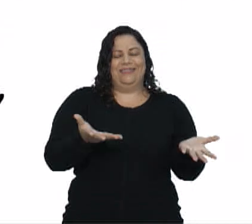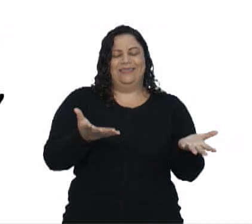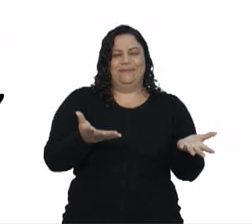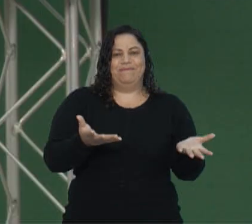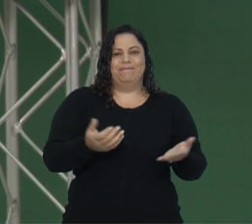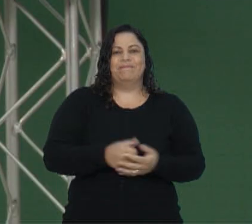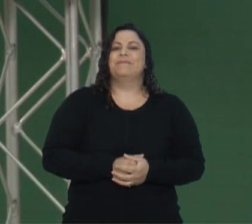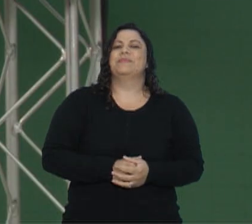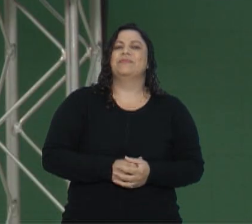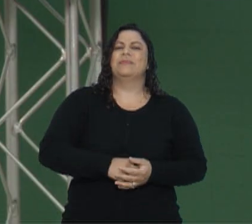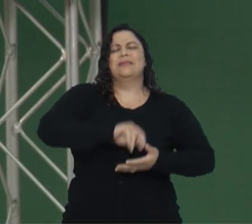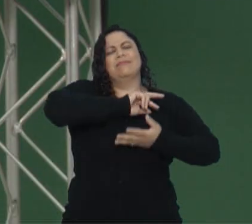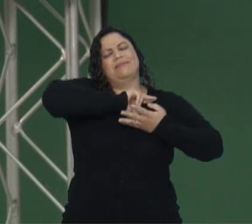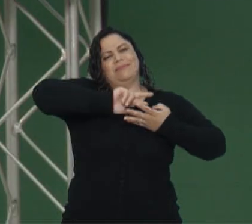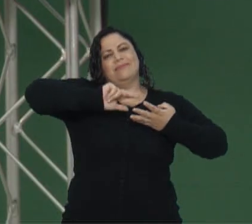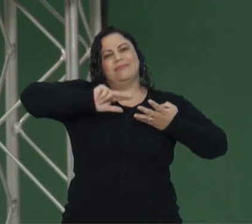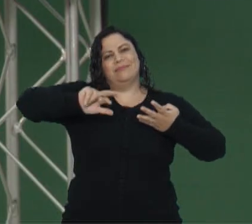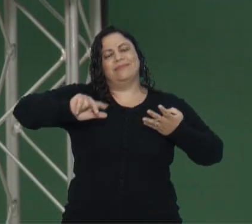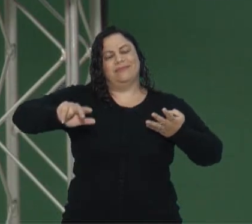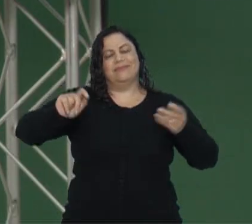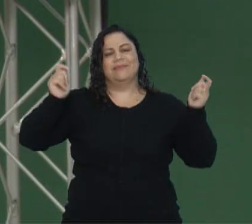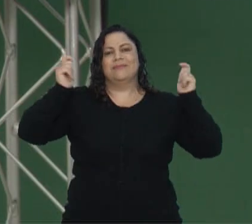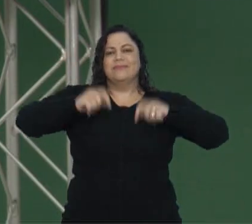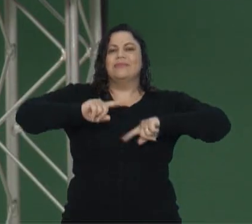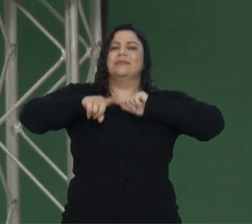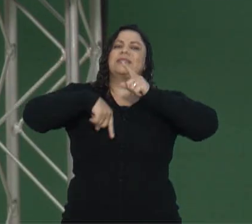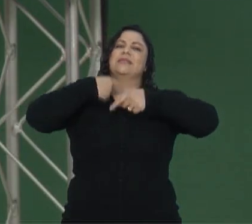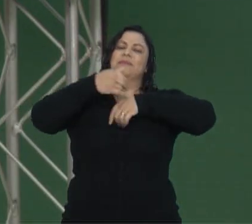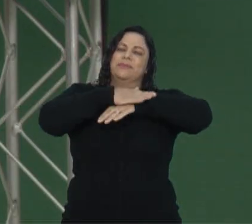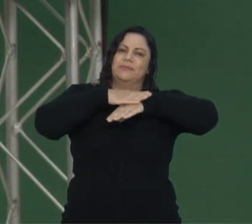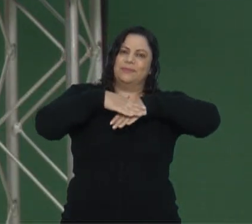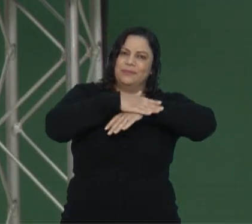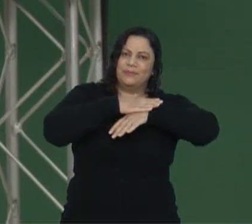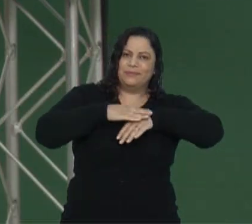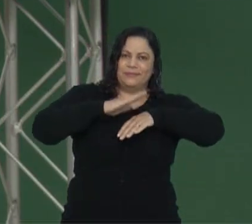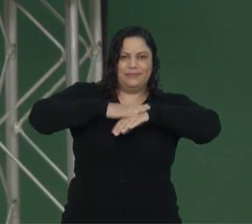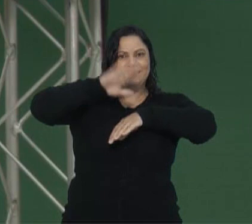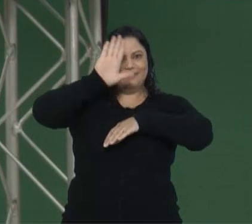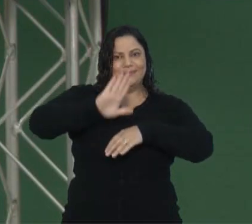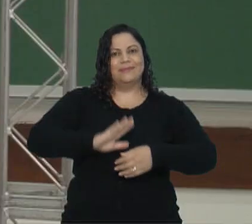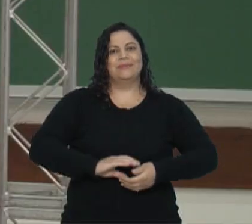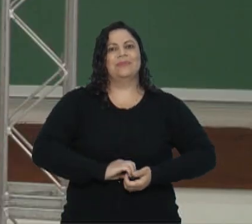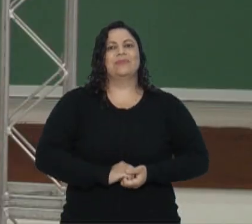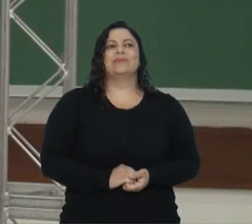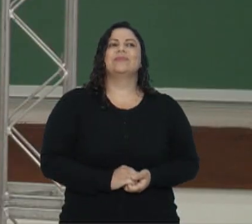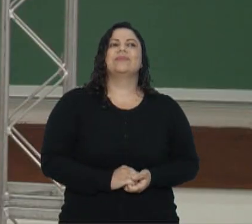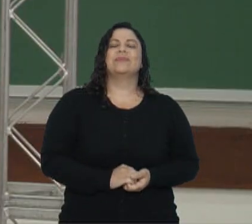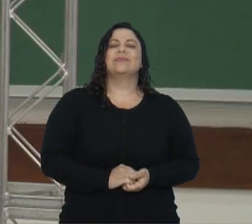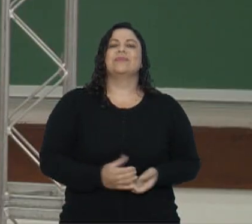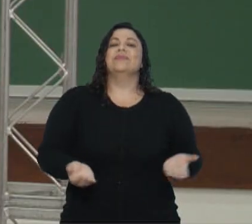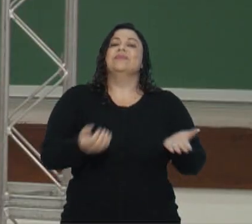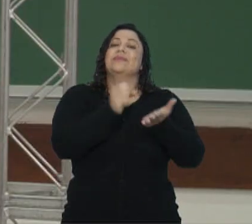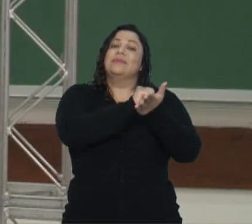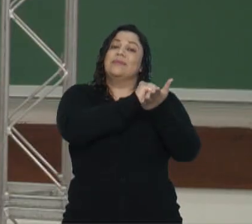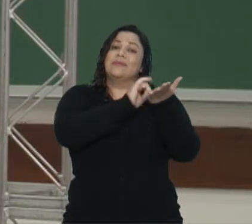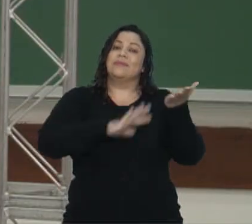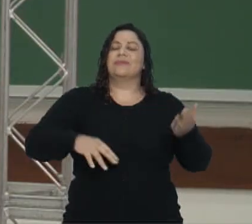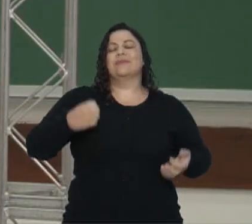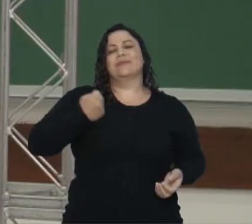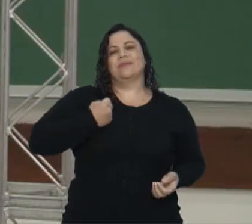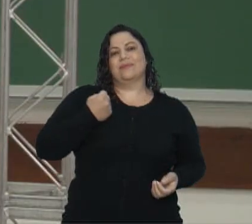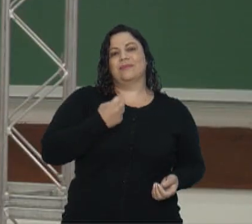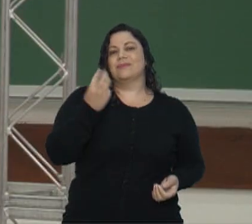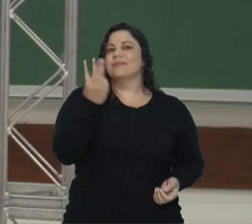vida. A gente sabe muito bem disso, depois a gente conversa um pouquinho mais, tá? Exercício 3 sobre isso. Então